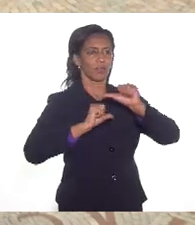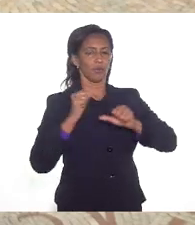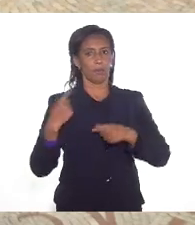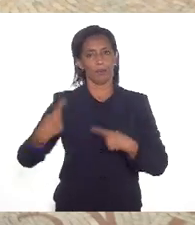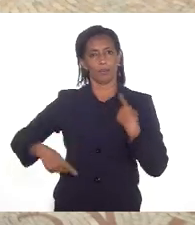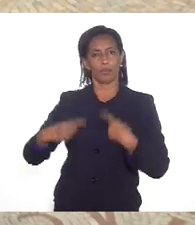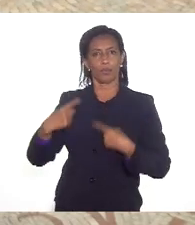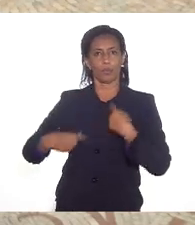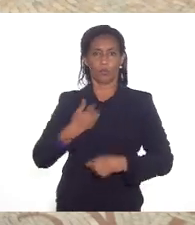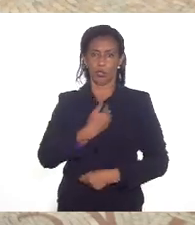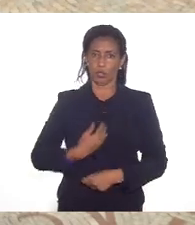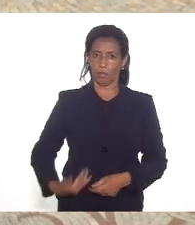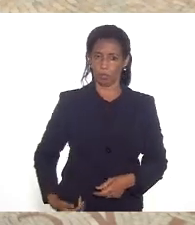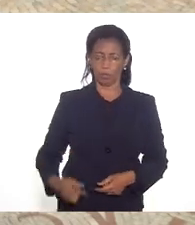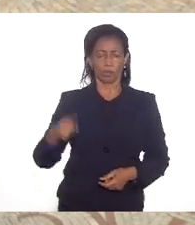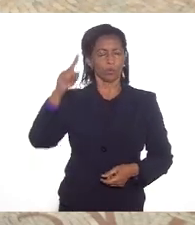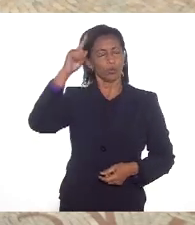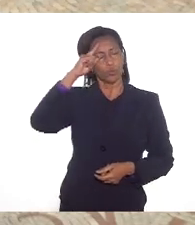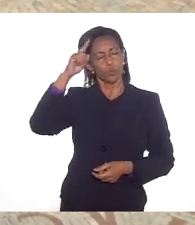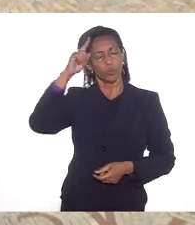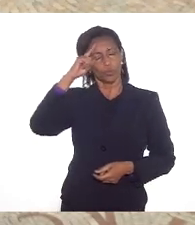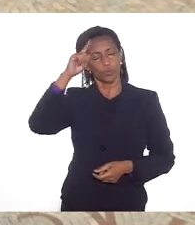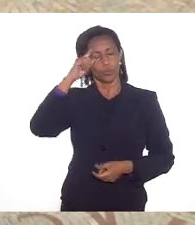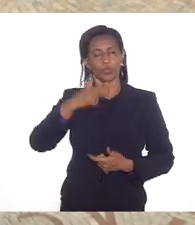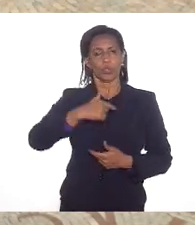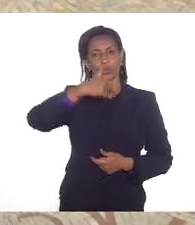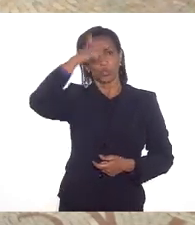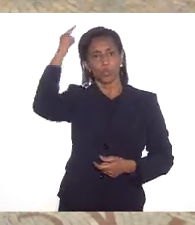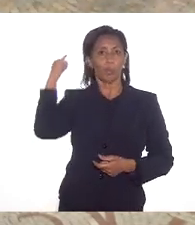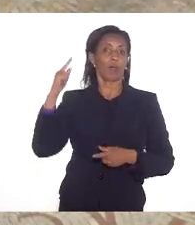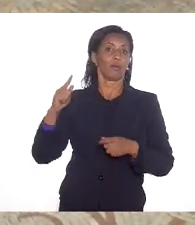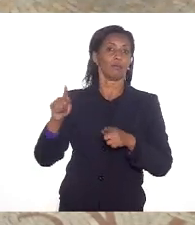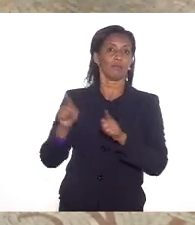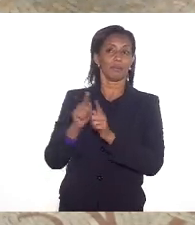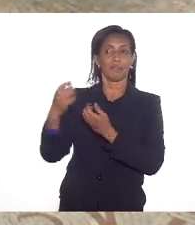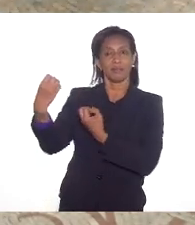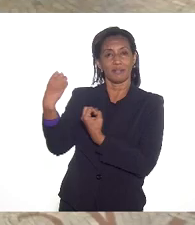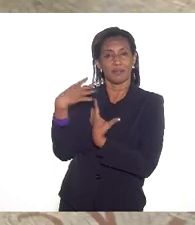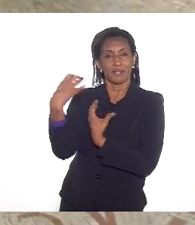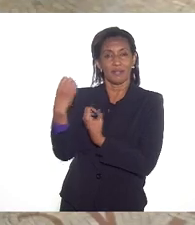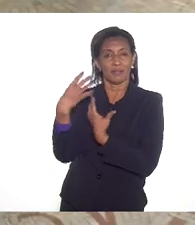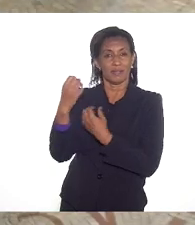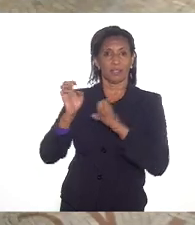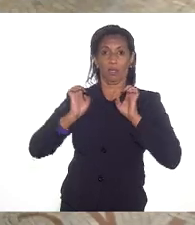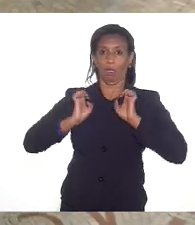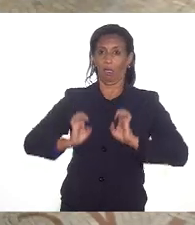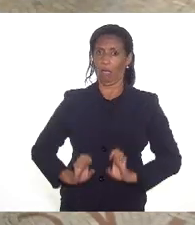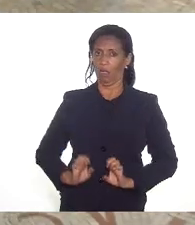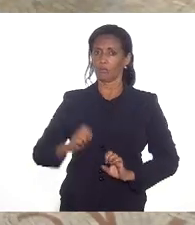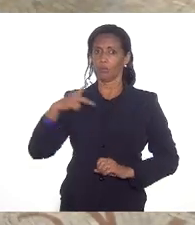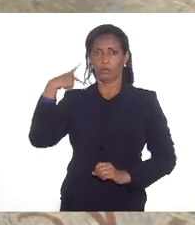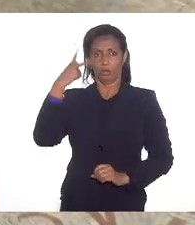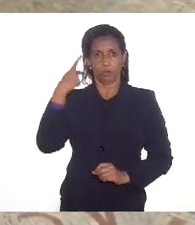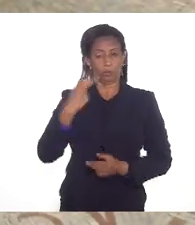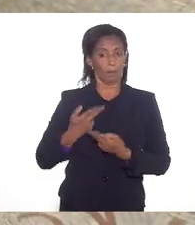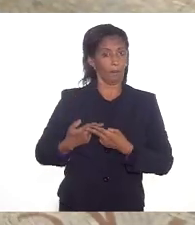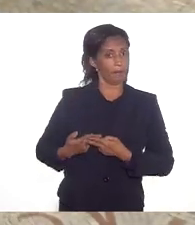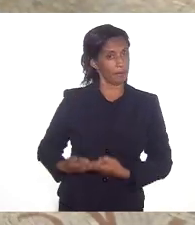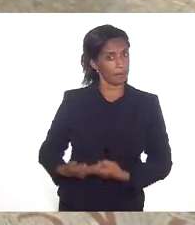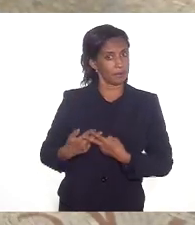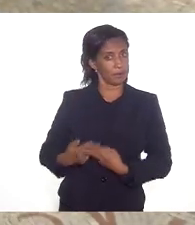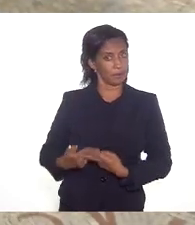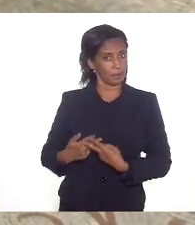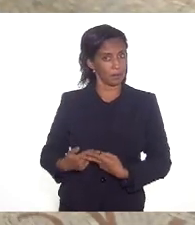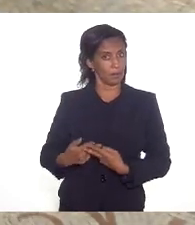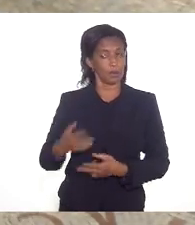política de público dia a dia nos Paulo nos ensina também sobre ética no no Parlamento sobre paciência